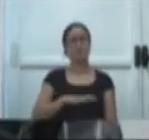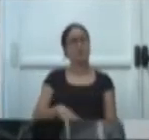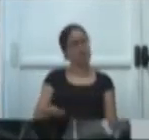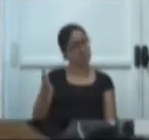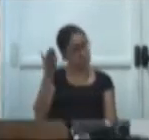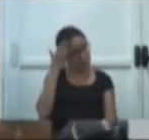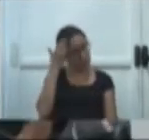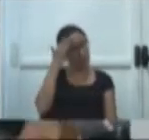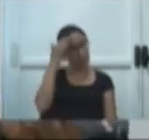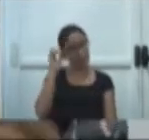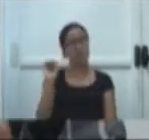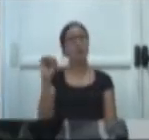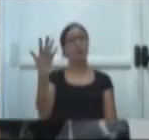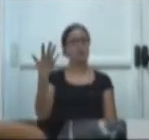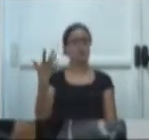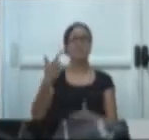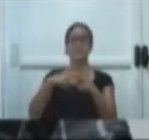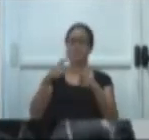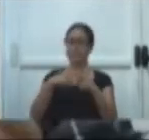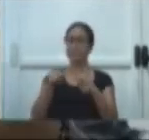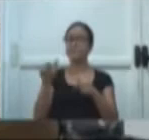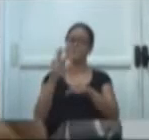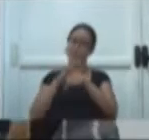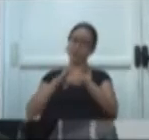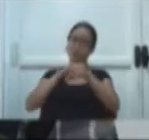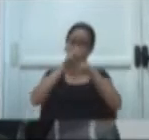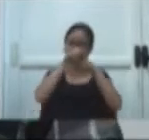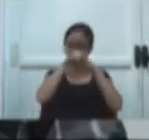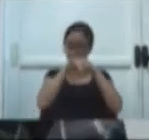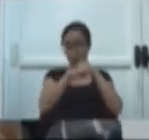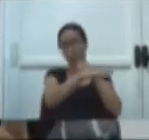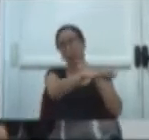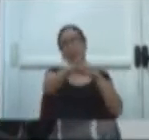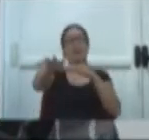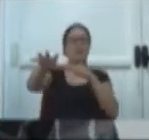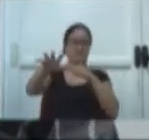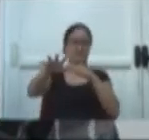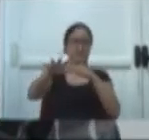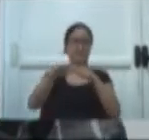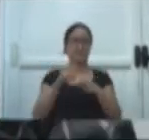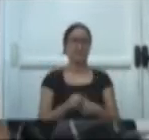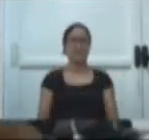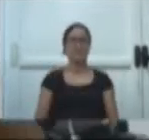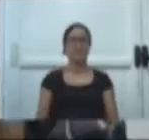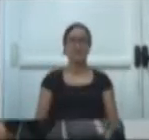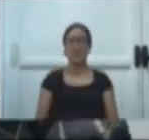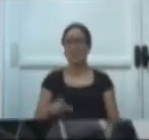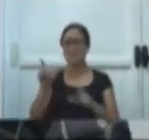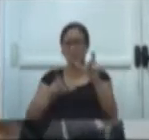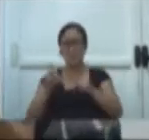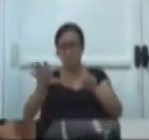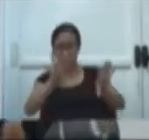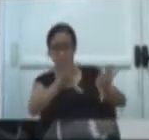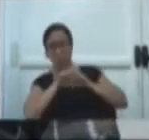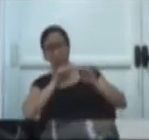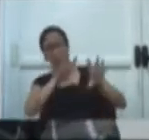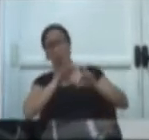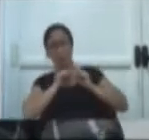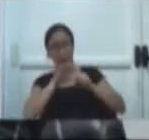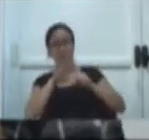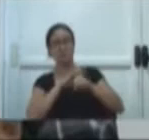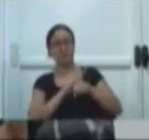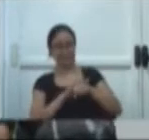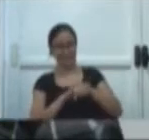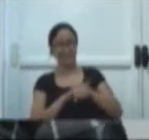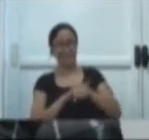de todos. Portanto, é que na sexta-feira nós tivemos com vários padres, pastores no Nair Belo, discutindo que na